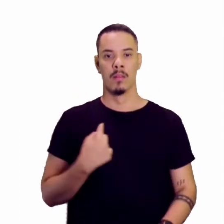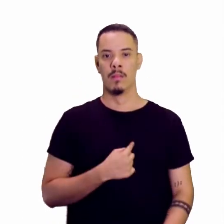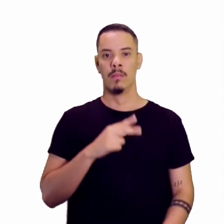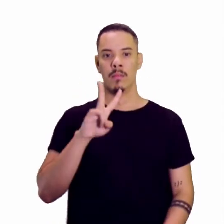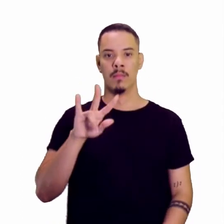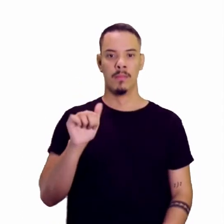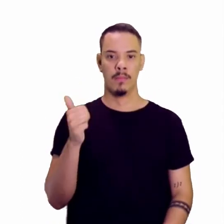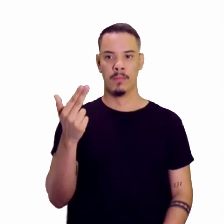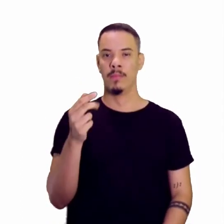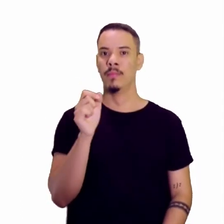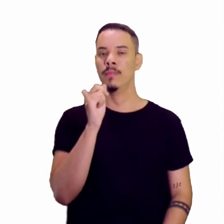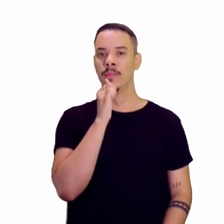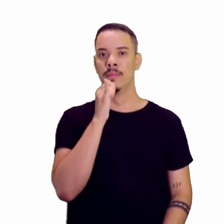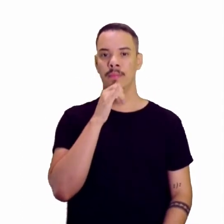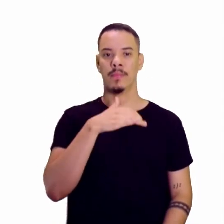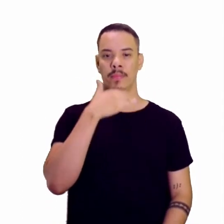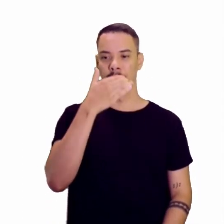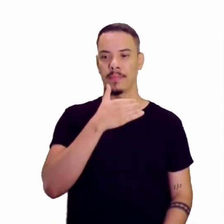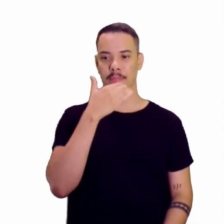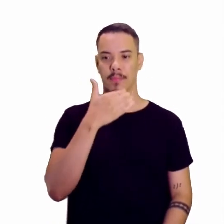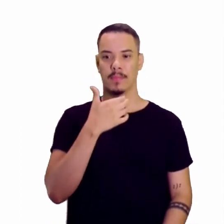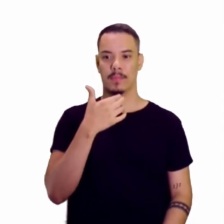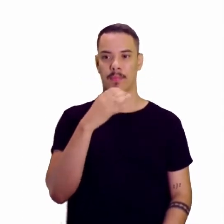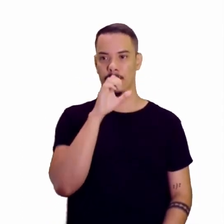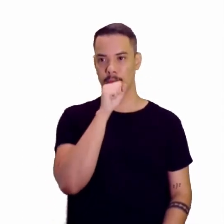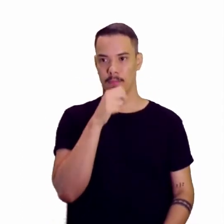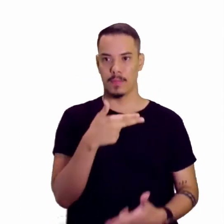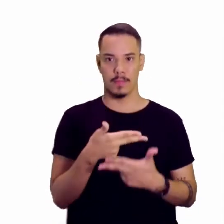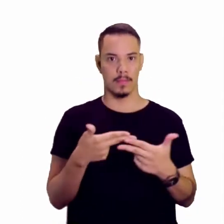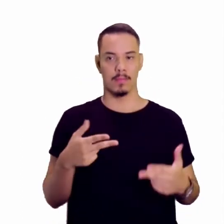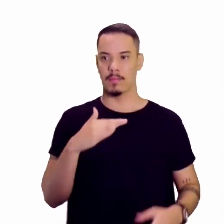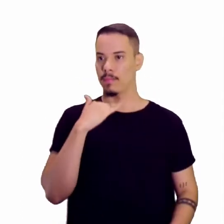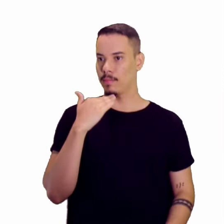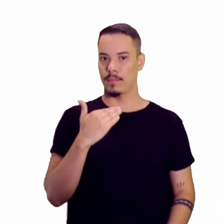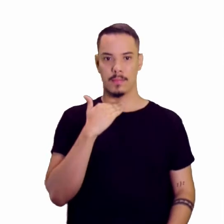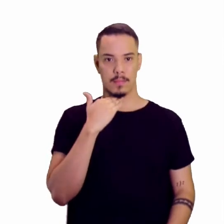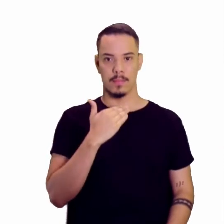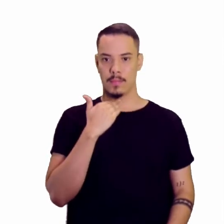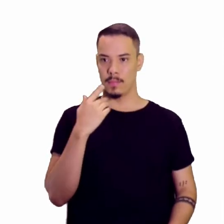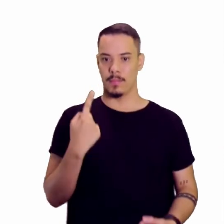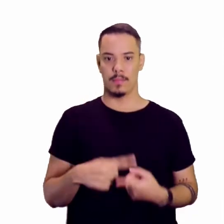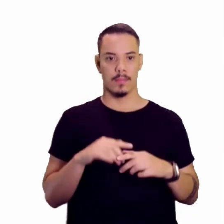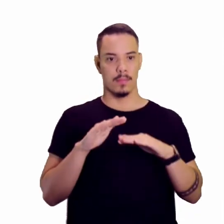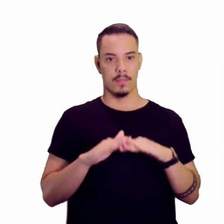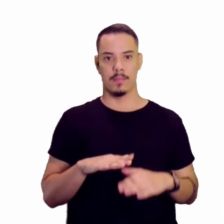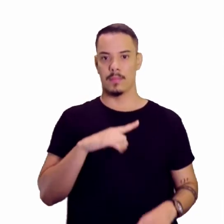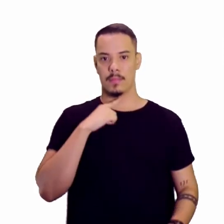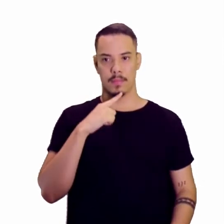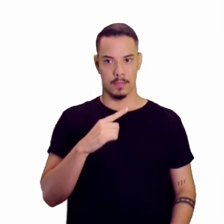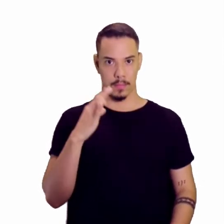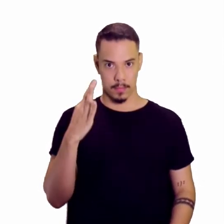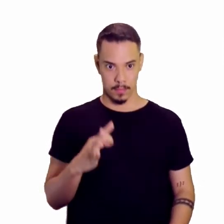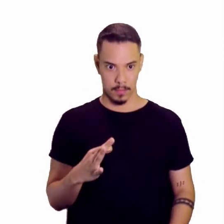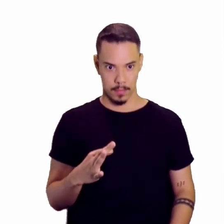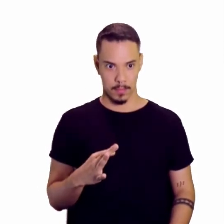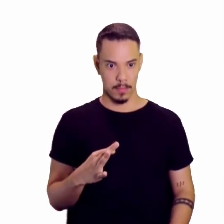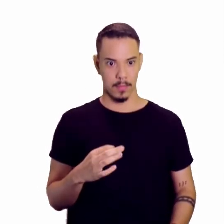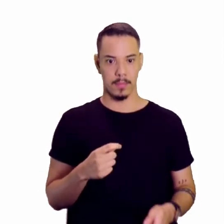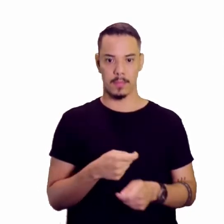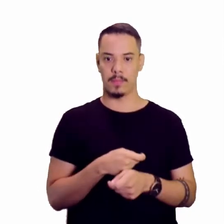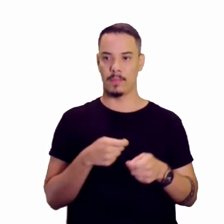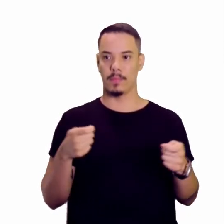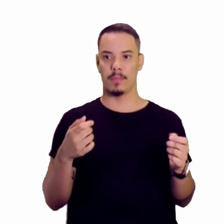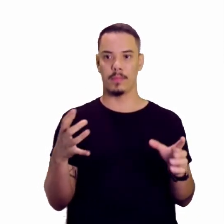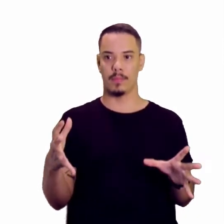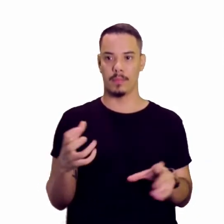fruta lá, a maçã lá, flutuando. Com a balança não adianta nada, está flutuando, não vai pressionar a balança. Né? Exatamente. Então não seria possível medir a